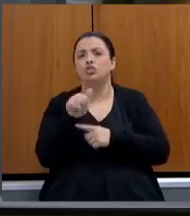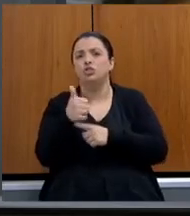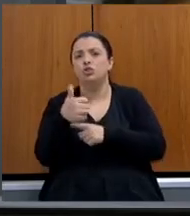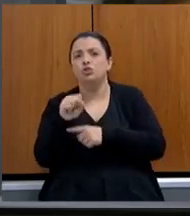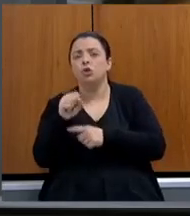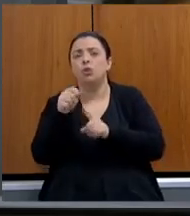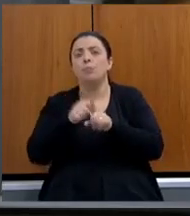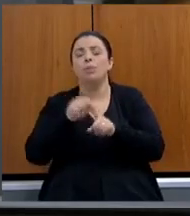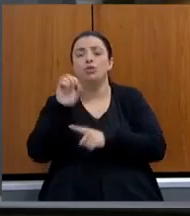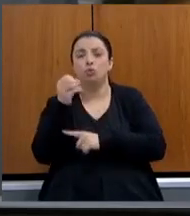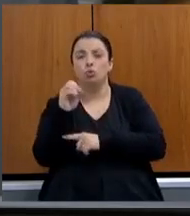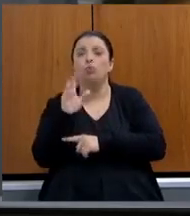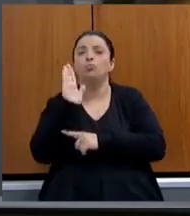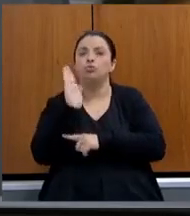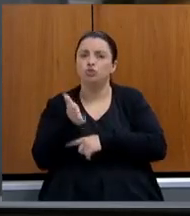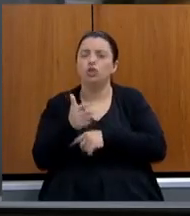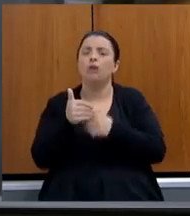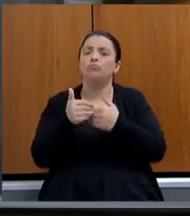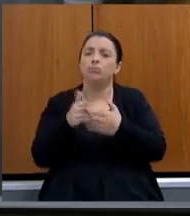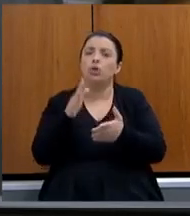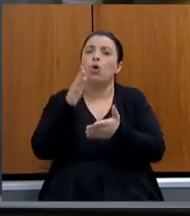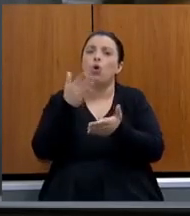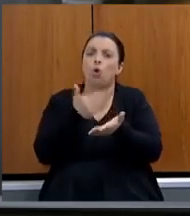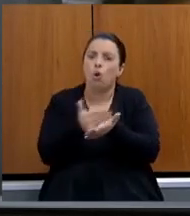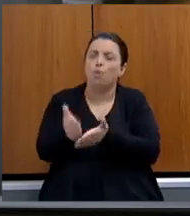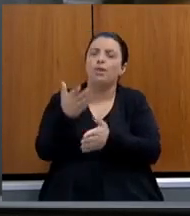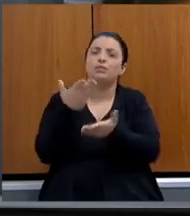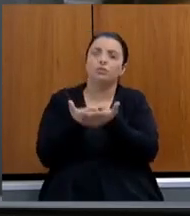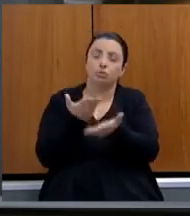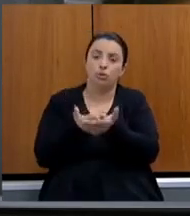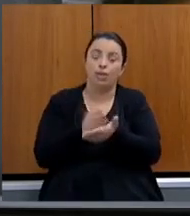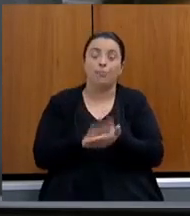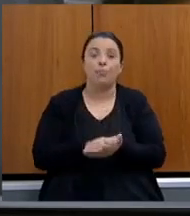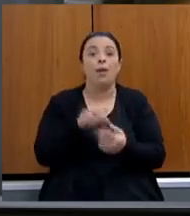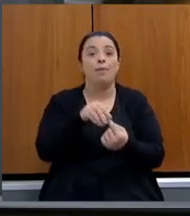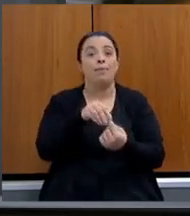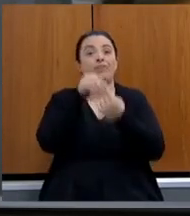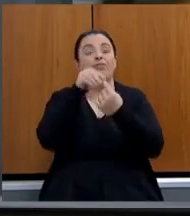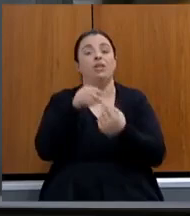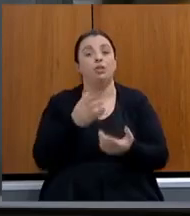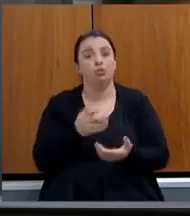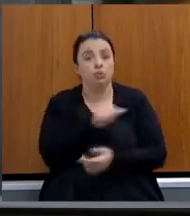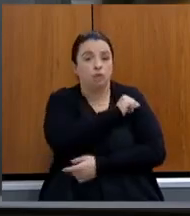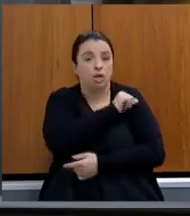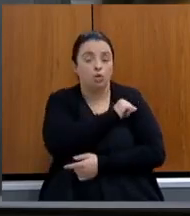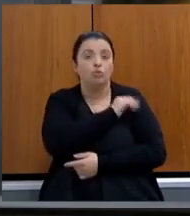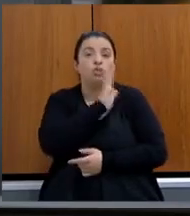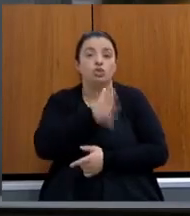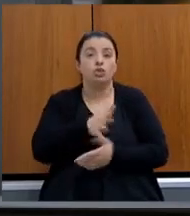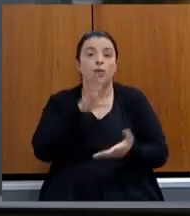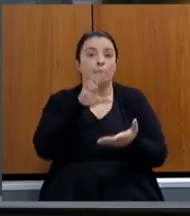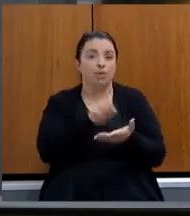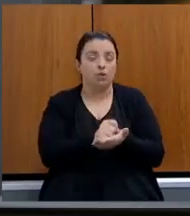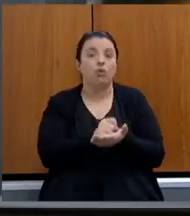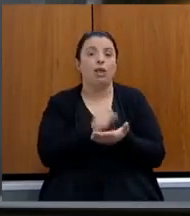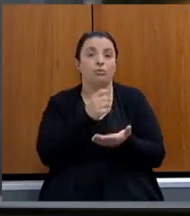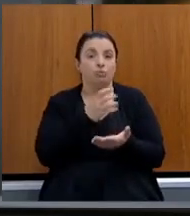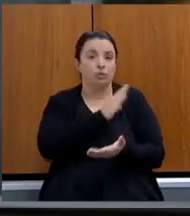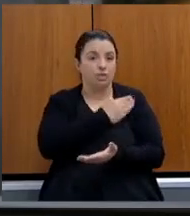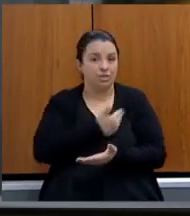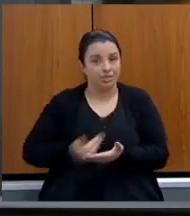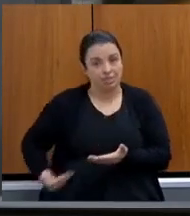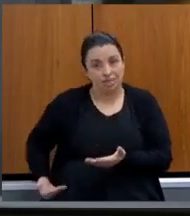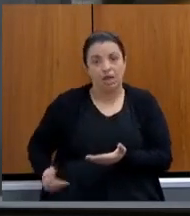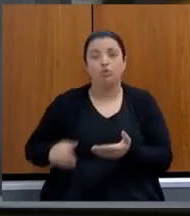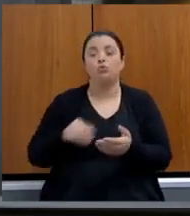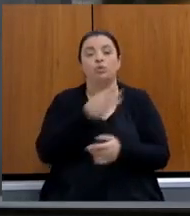Dezoito de Outubro ainda deste ano a preferência para aqueles estudantes que estão no nosso ensino médio Isso é o que a gente entende também de uma